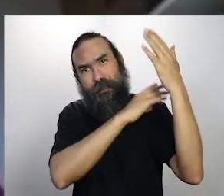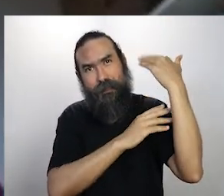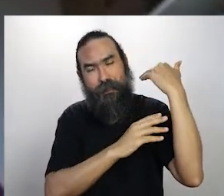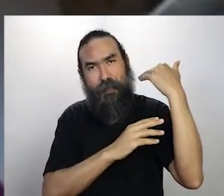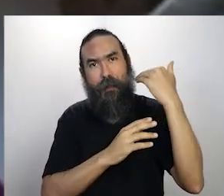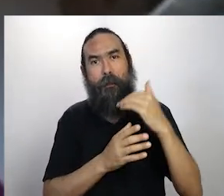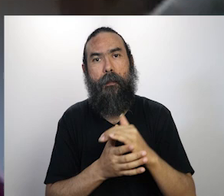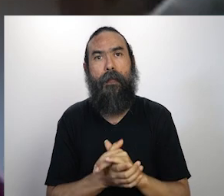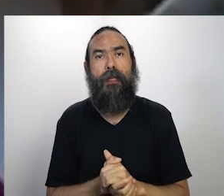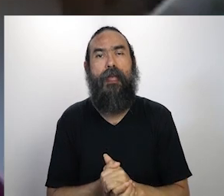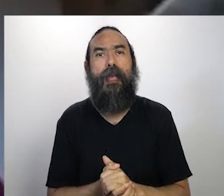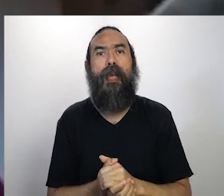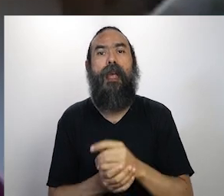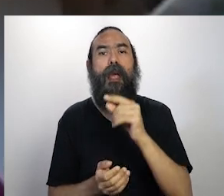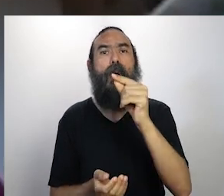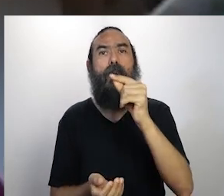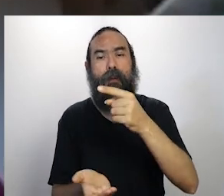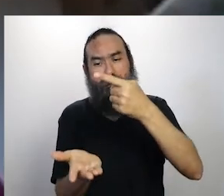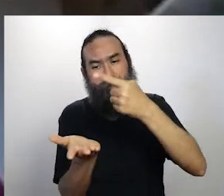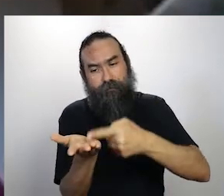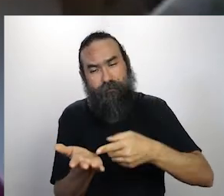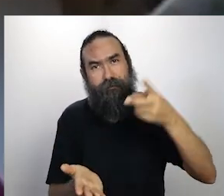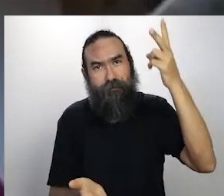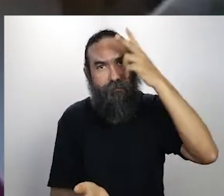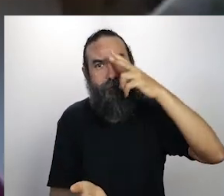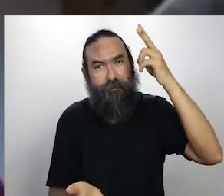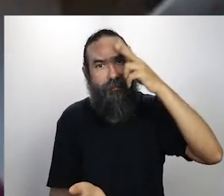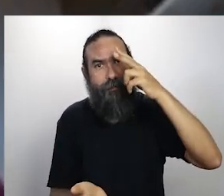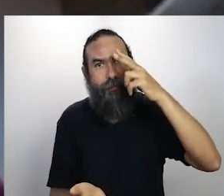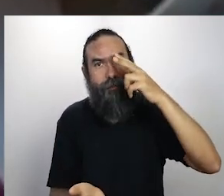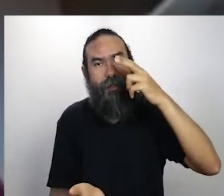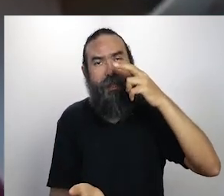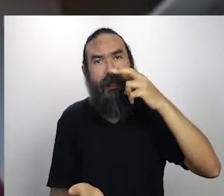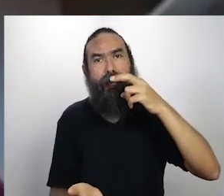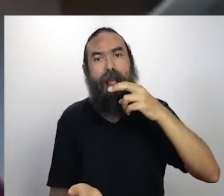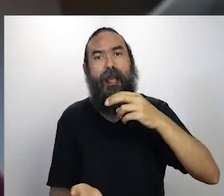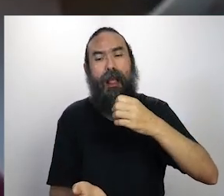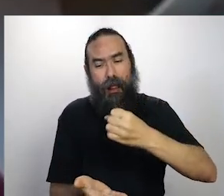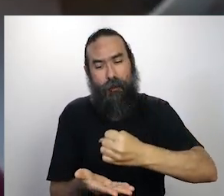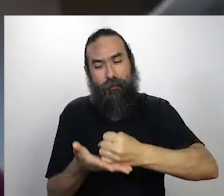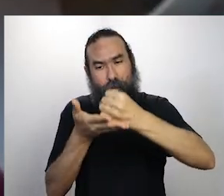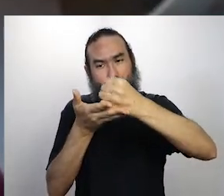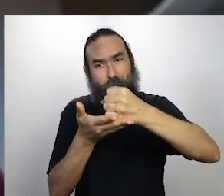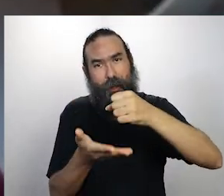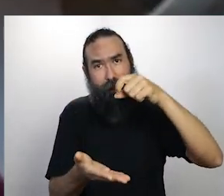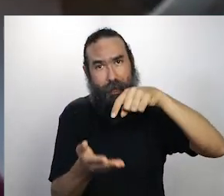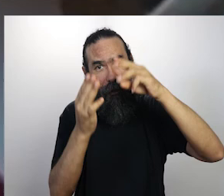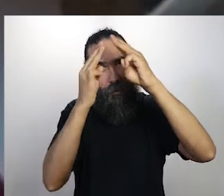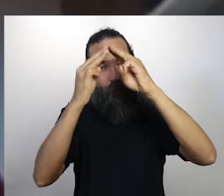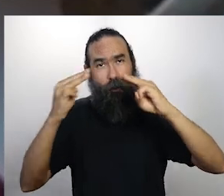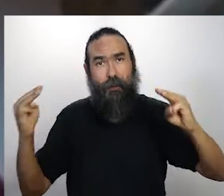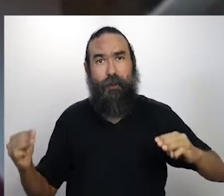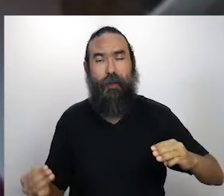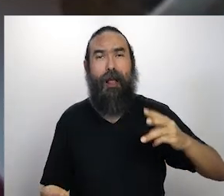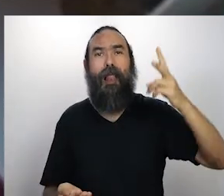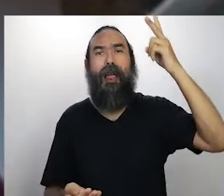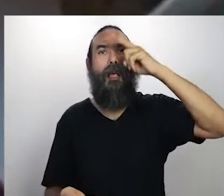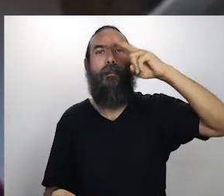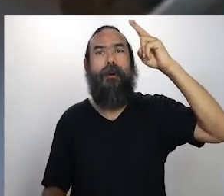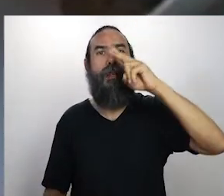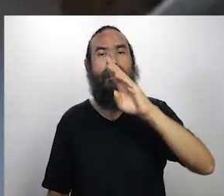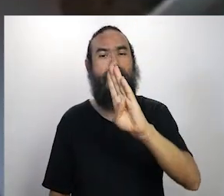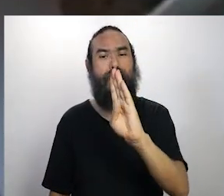da independência, é uma memória que se apoia muito na figura dos bandeirantes. E que